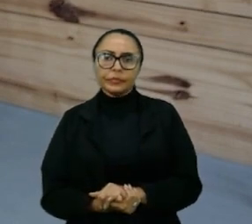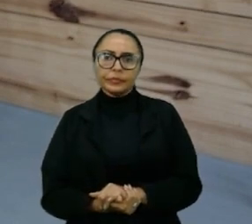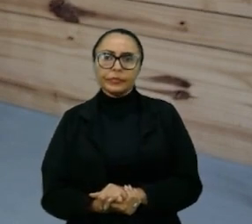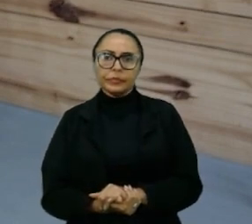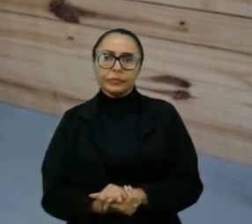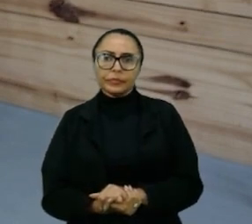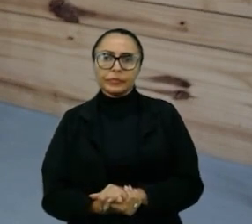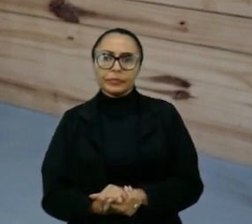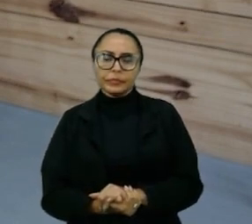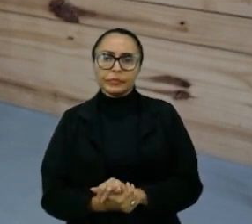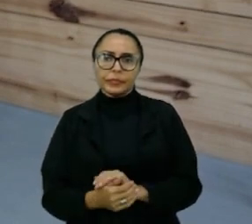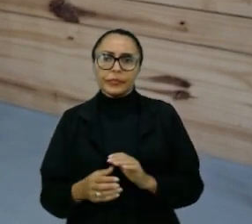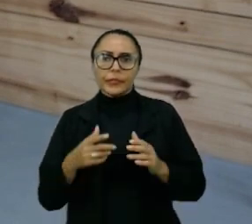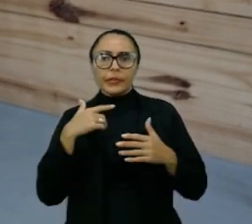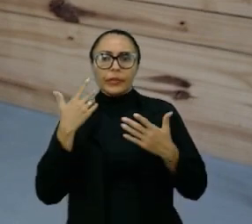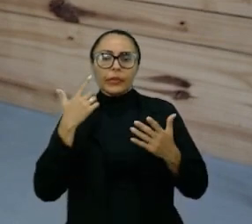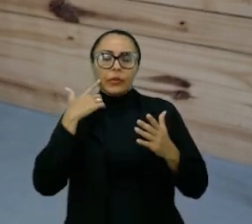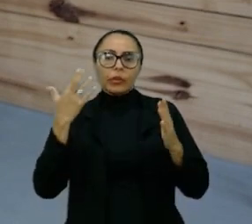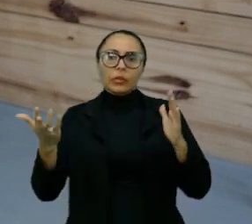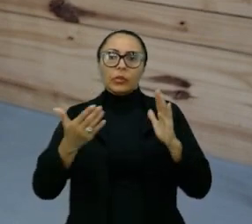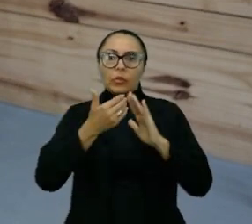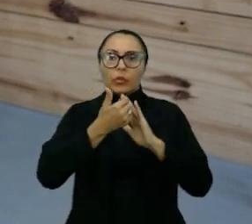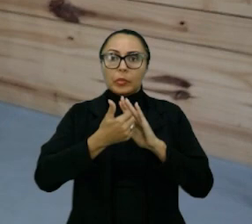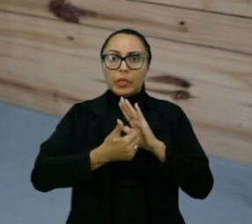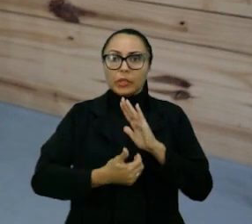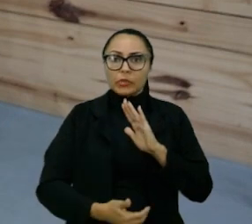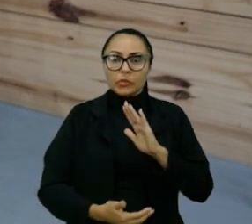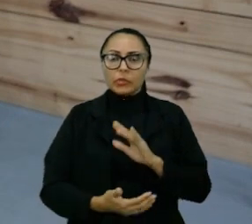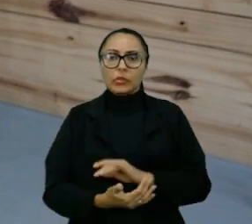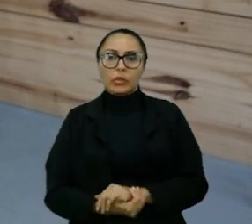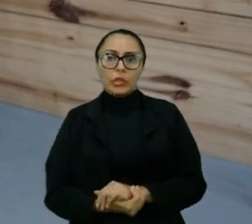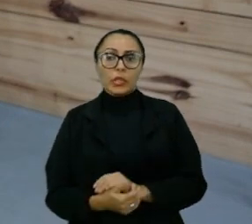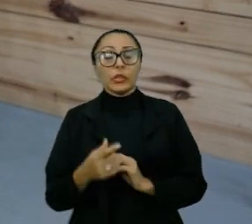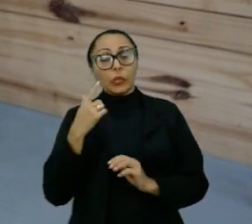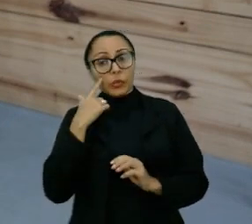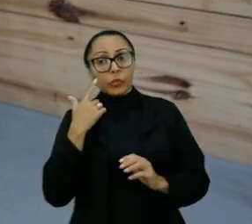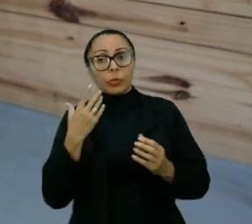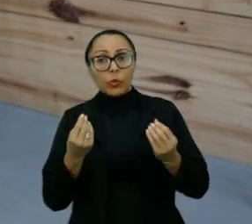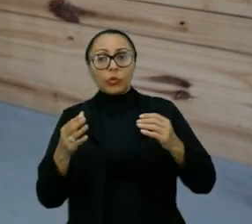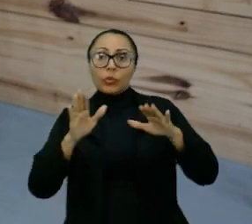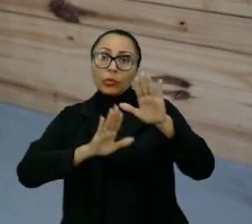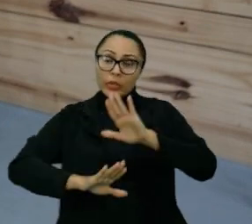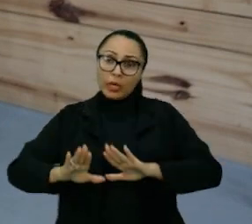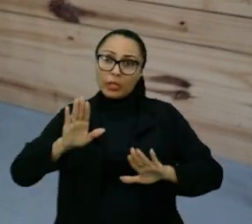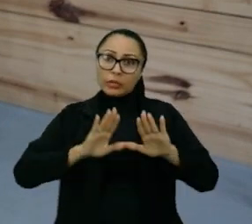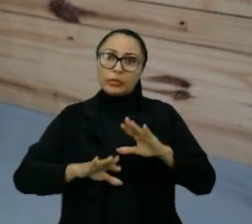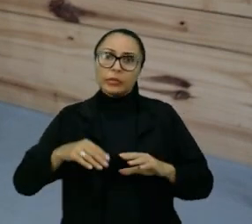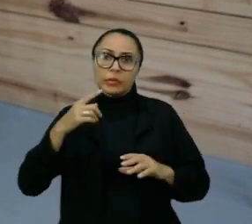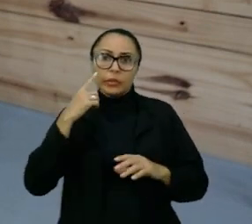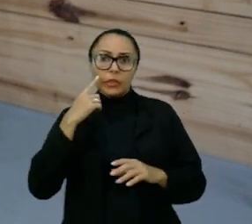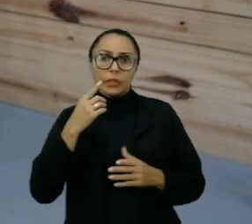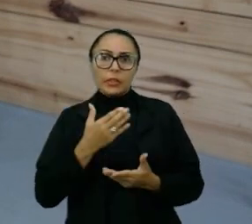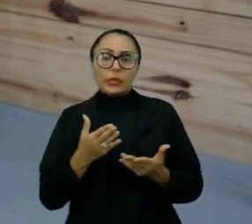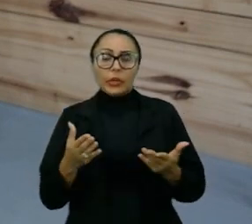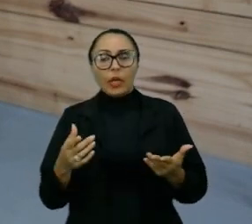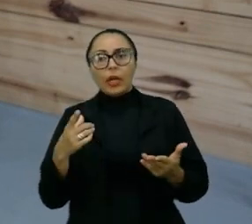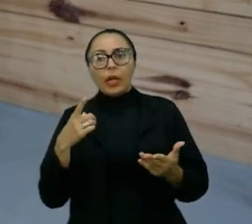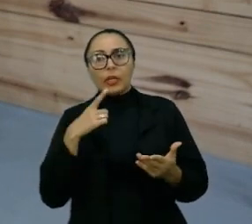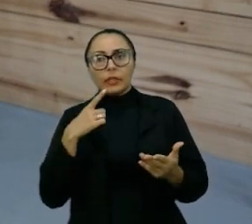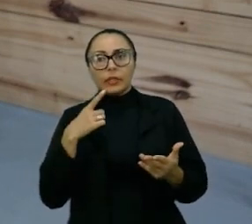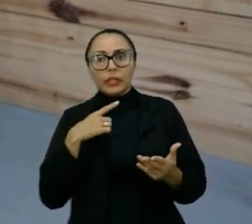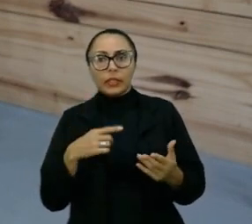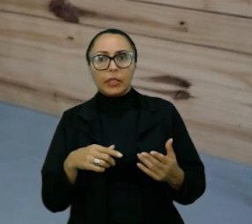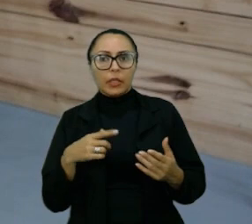processo complexo e de muito cuidado, né? Para se chegar a ter um